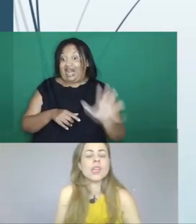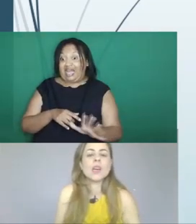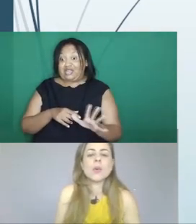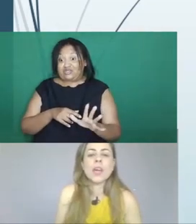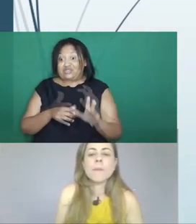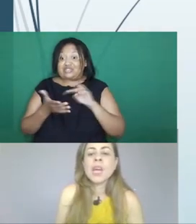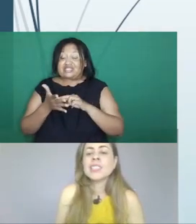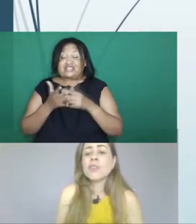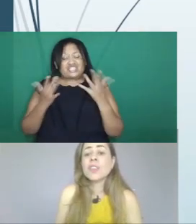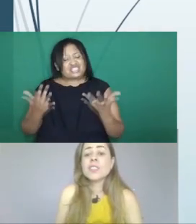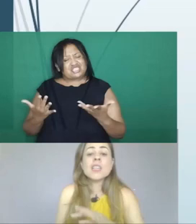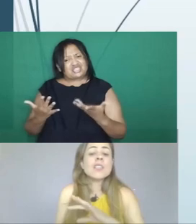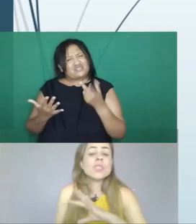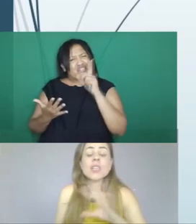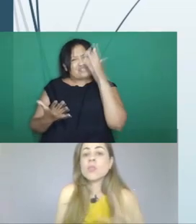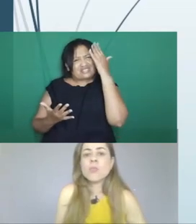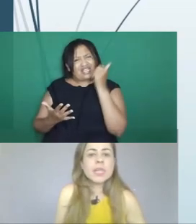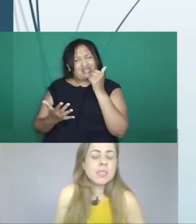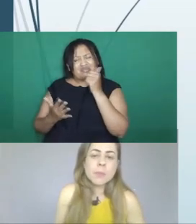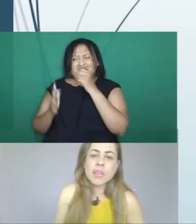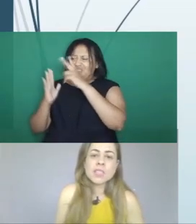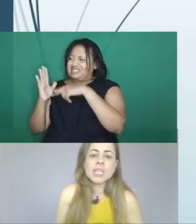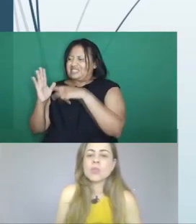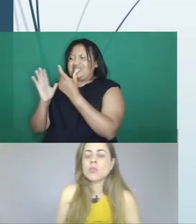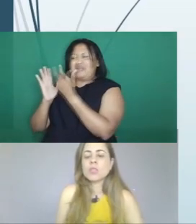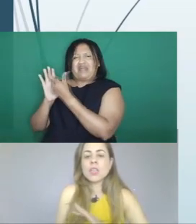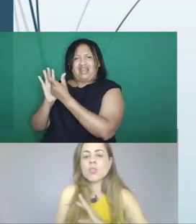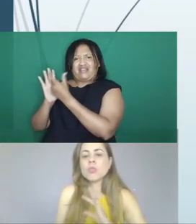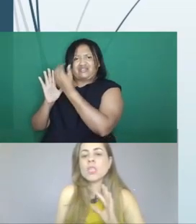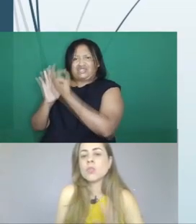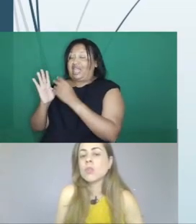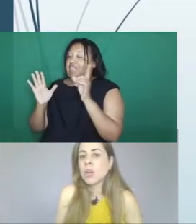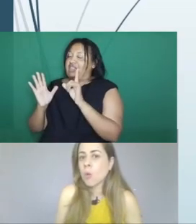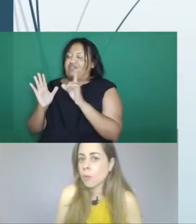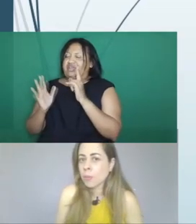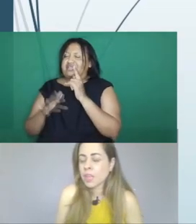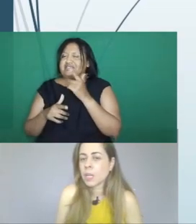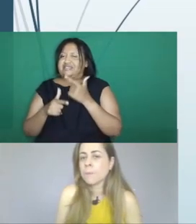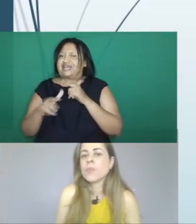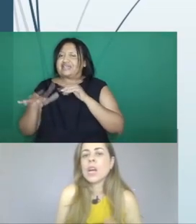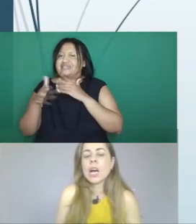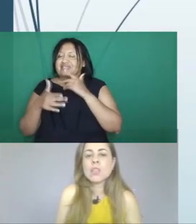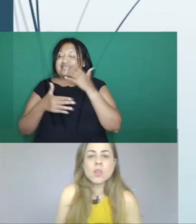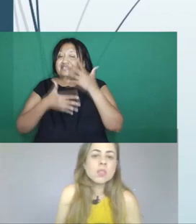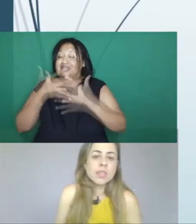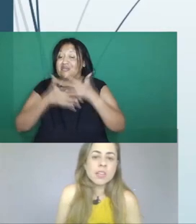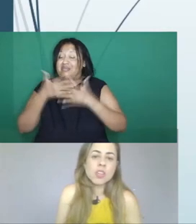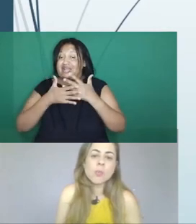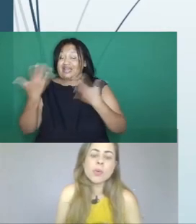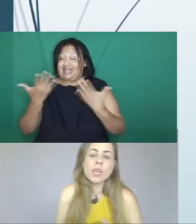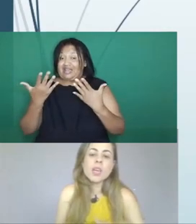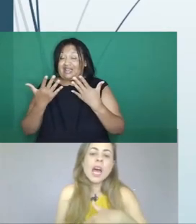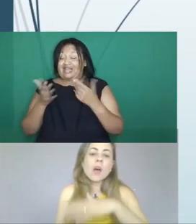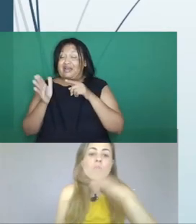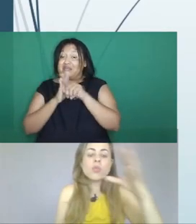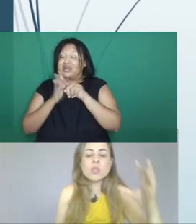Ok talvez se você não soubesse essa palavra na leitura do texto isso não iria comprometer a resolução da questão